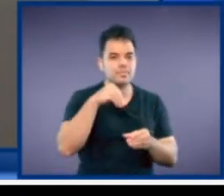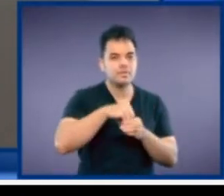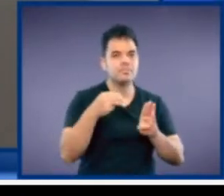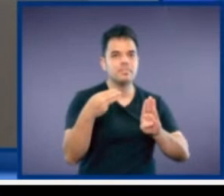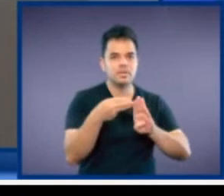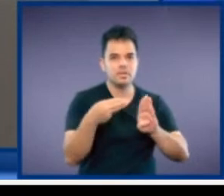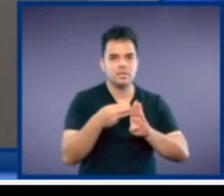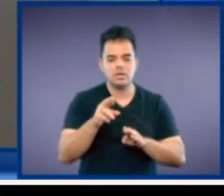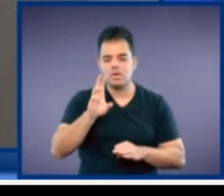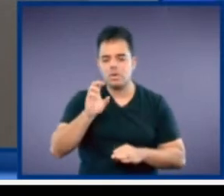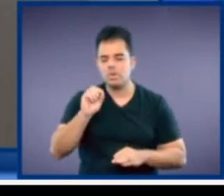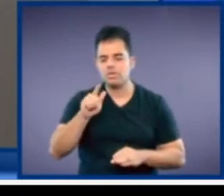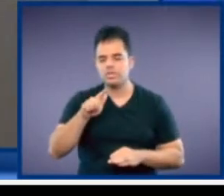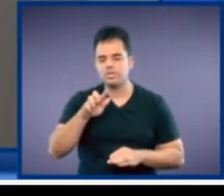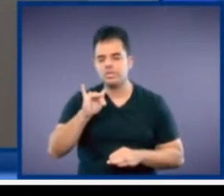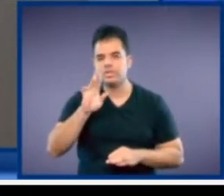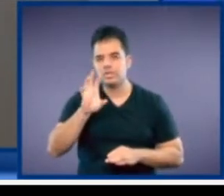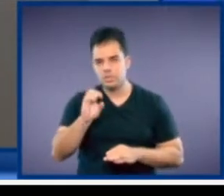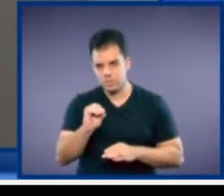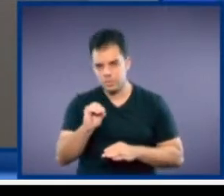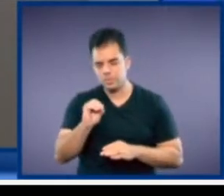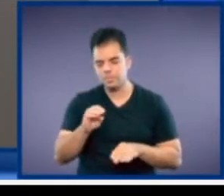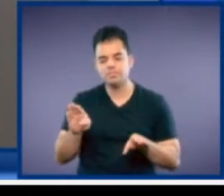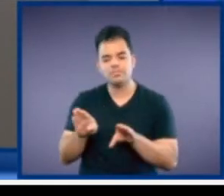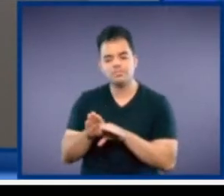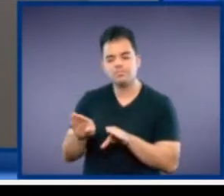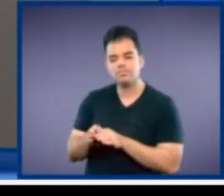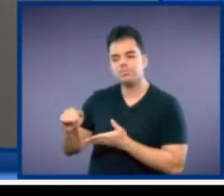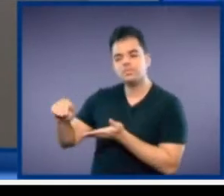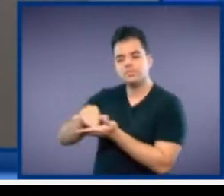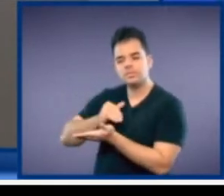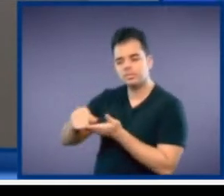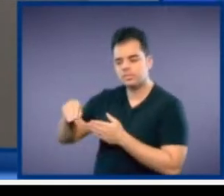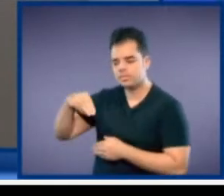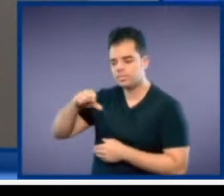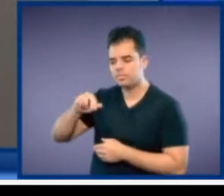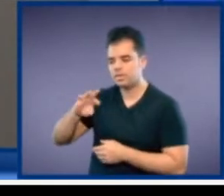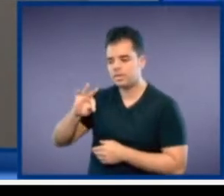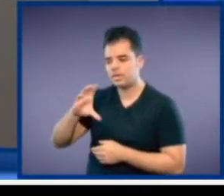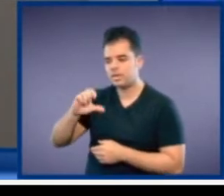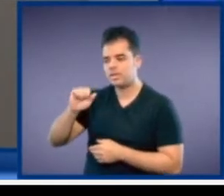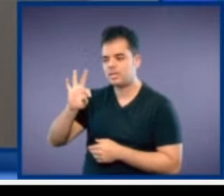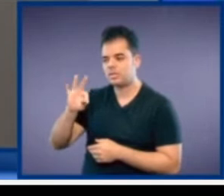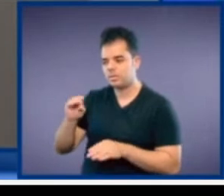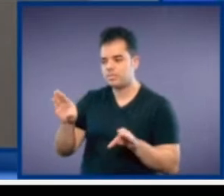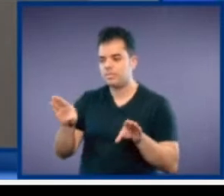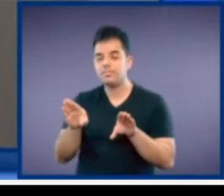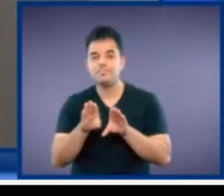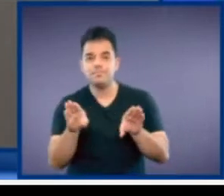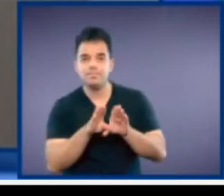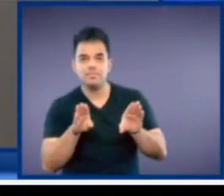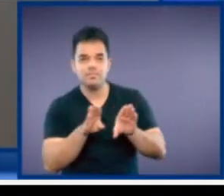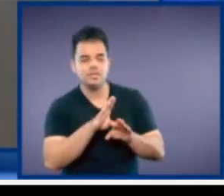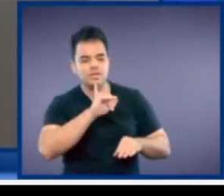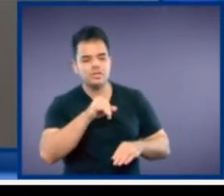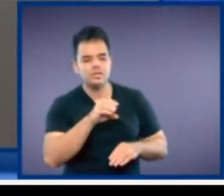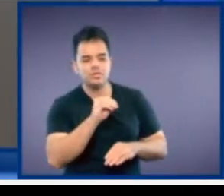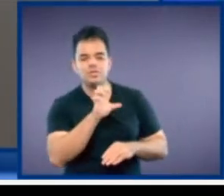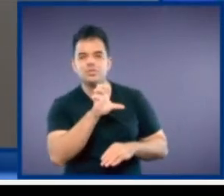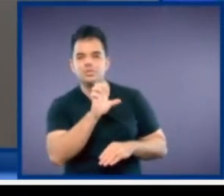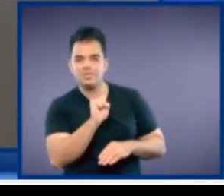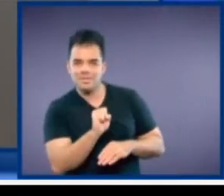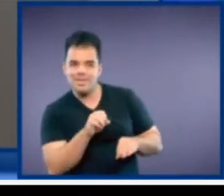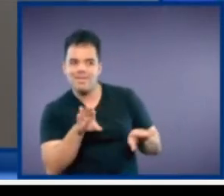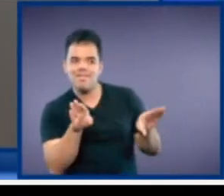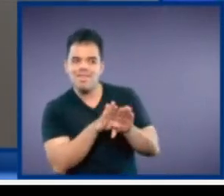Rogério Santana, nosso secretário Marcato e também José Efraim e equipe